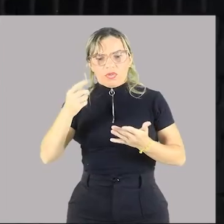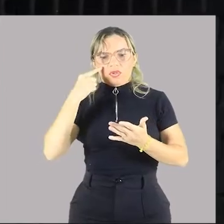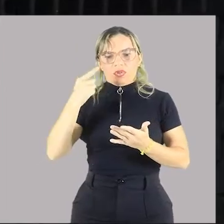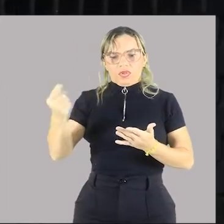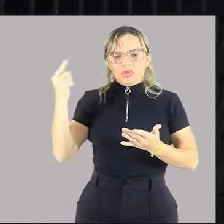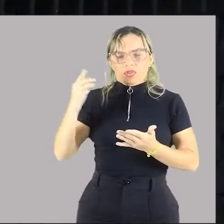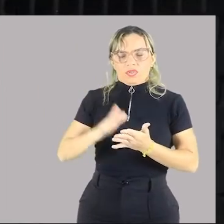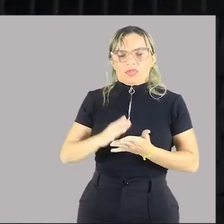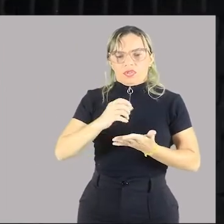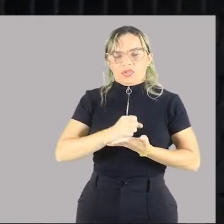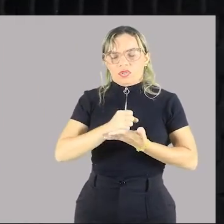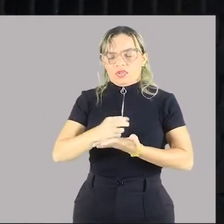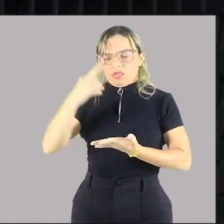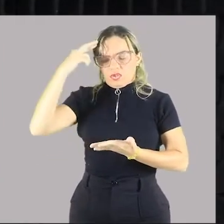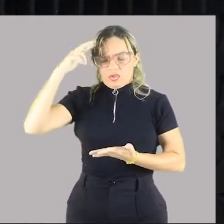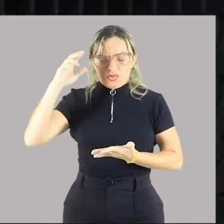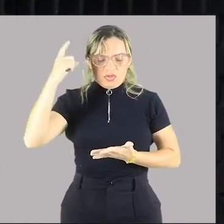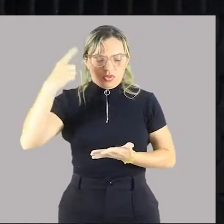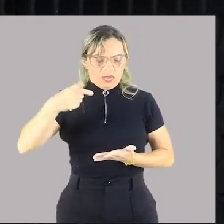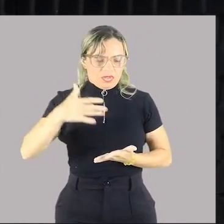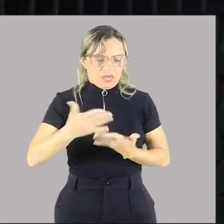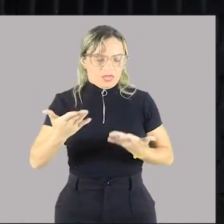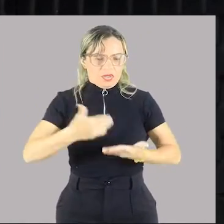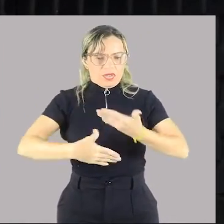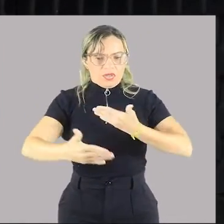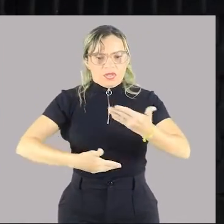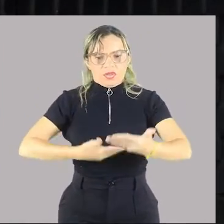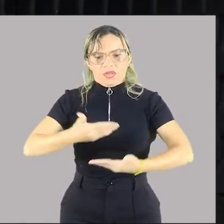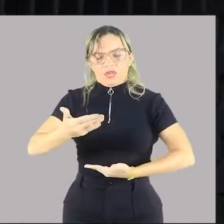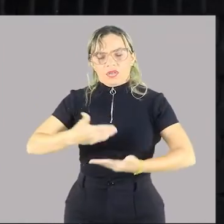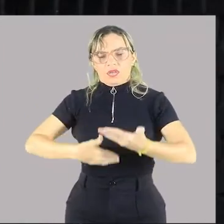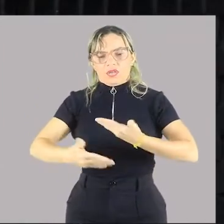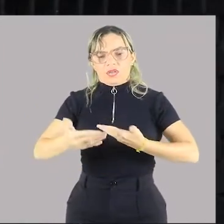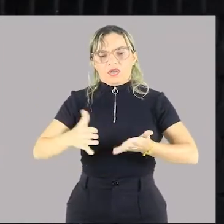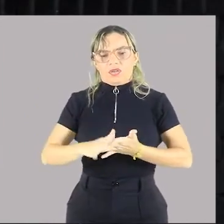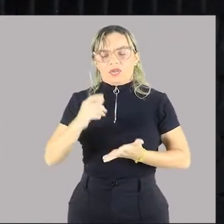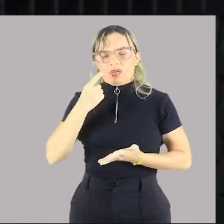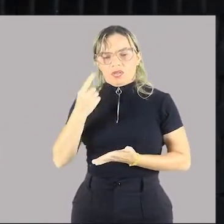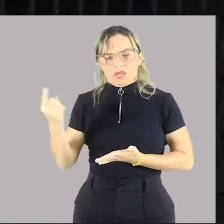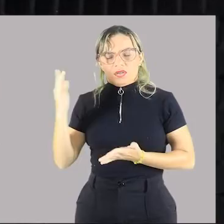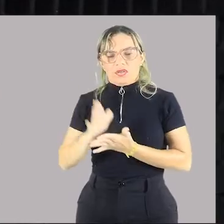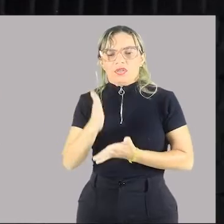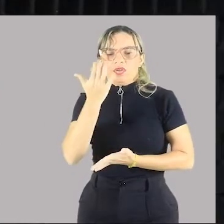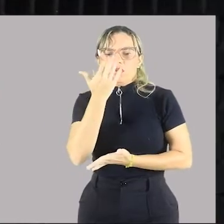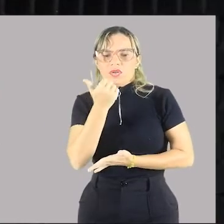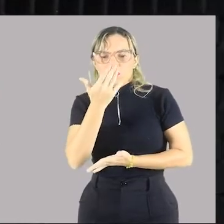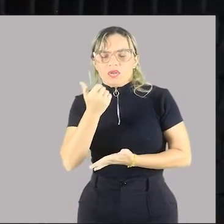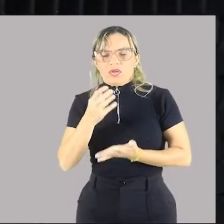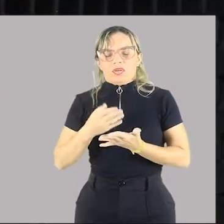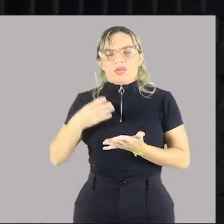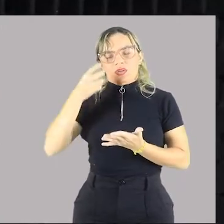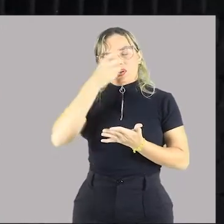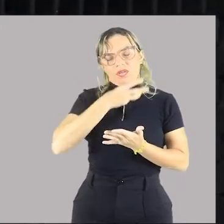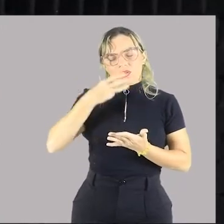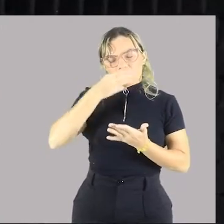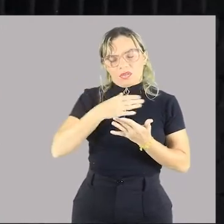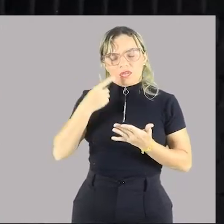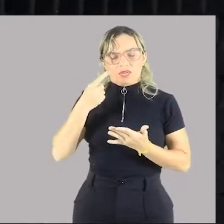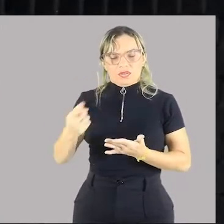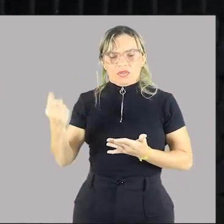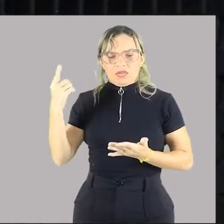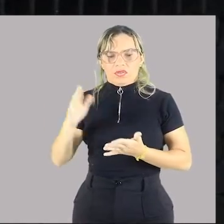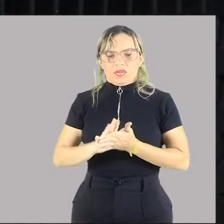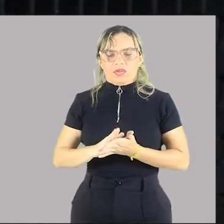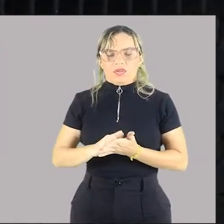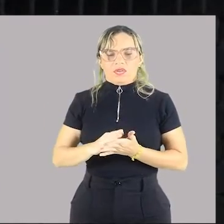estão contribuindo para os senhores também produzir suas redes de sociabilidade a partir dessas iguarias. Então, olha a contribuição que esses negros estão trazendo